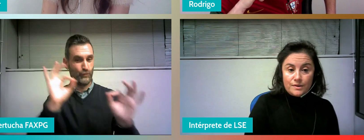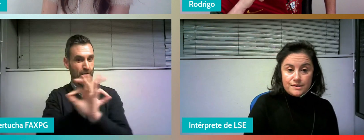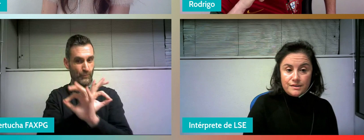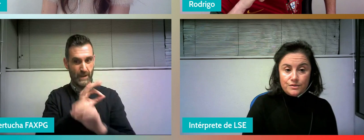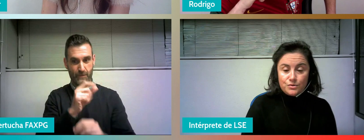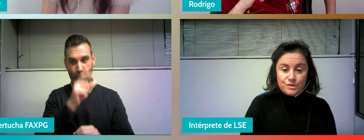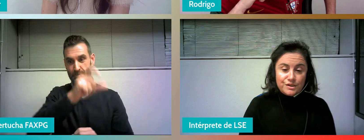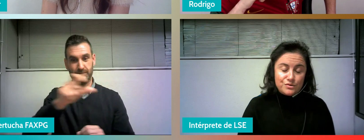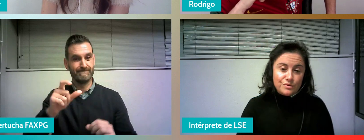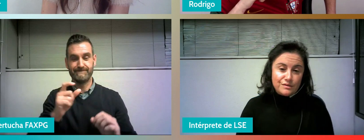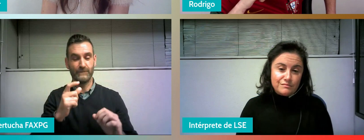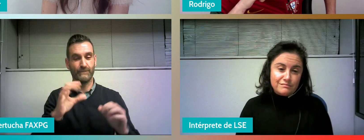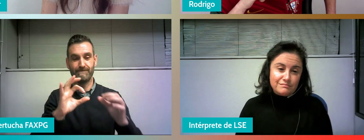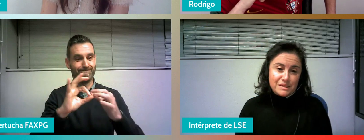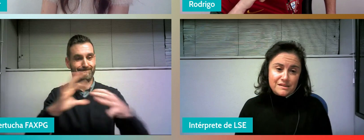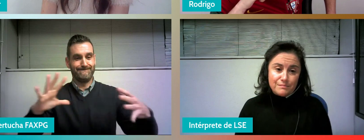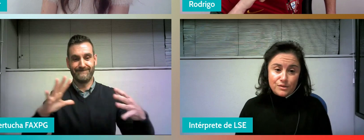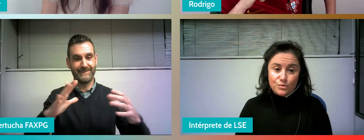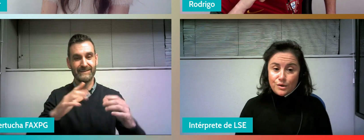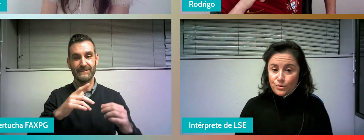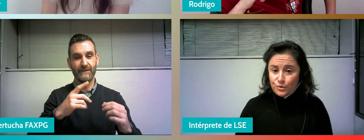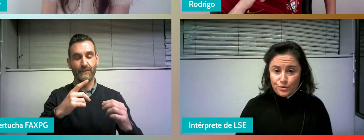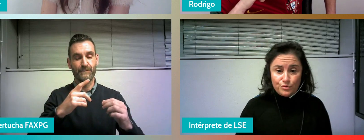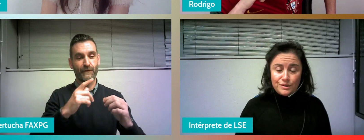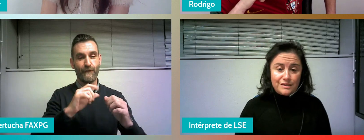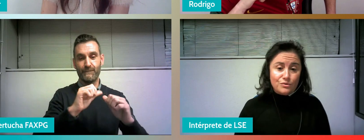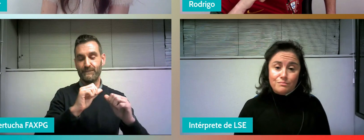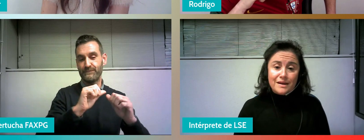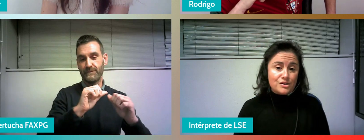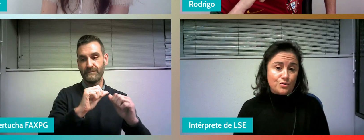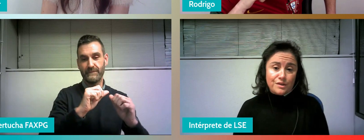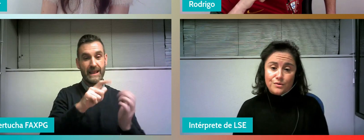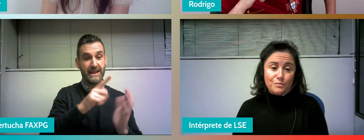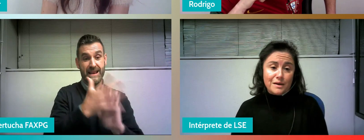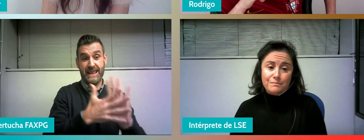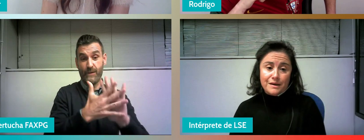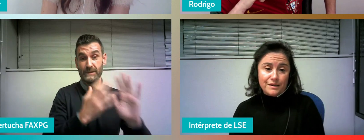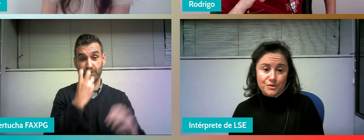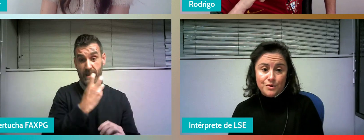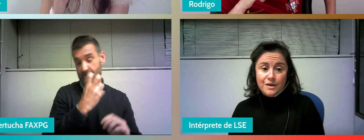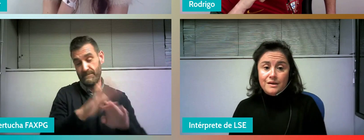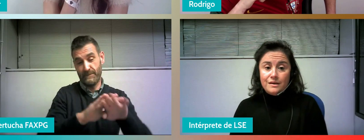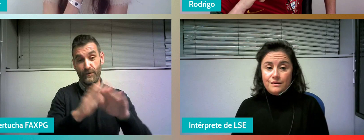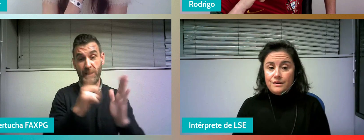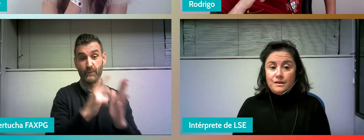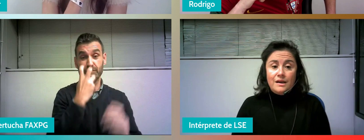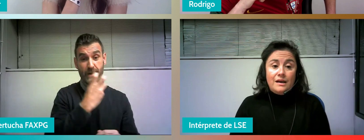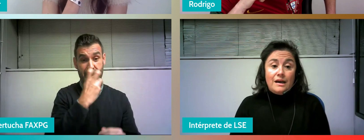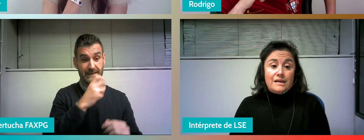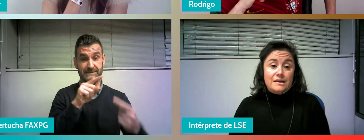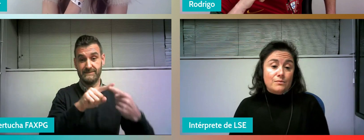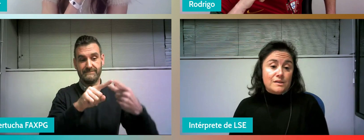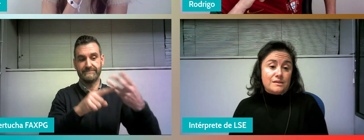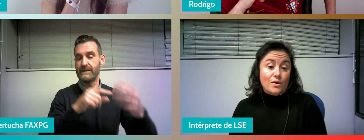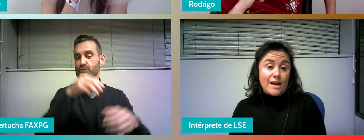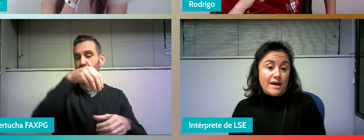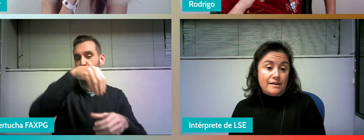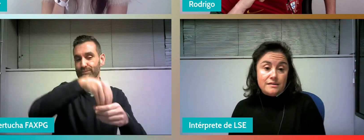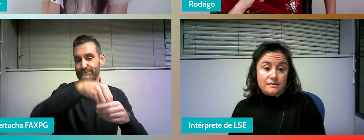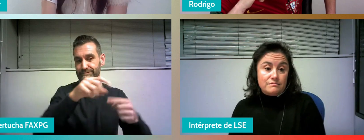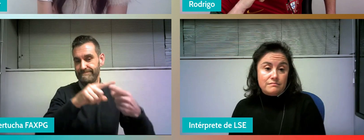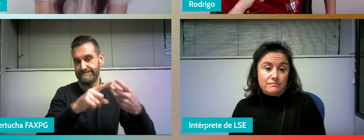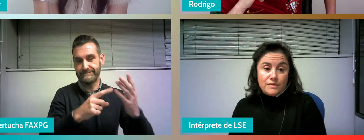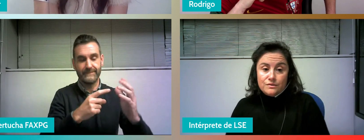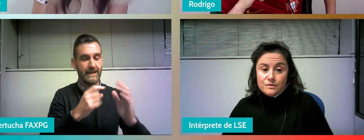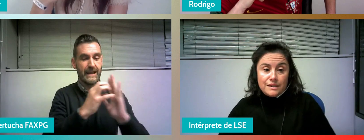a lingua de signos. Isto é un pensamento erróneo, non vai asociado, non vai parello. É dicir, as linguas